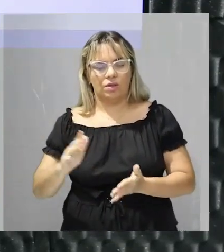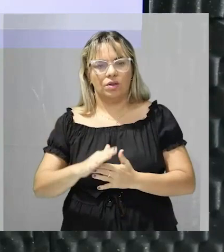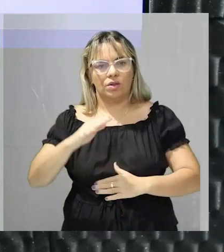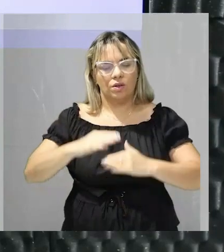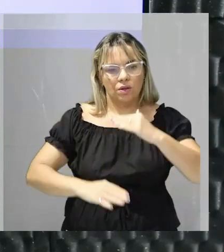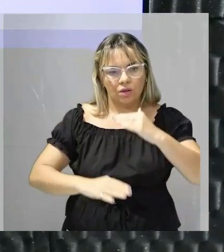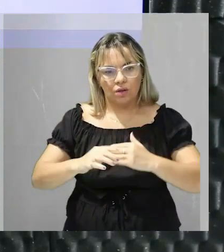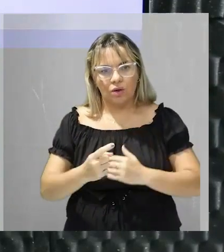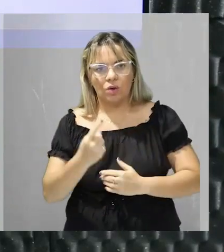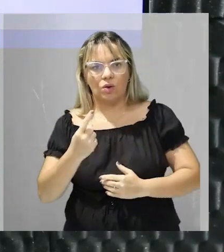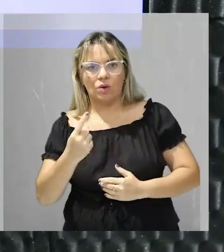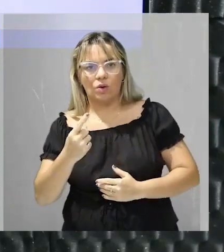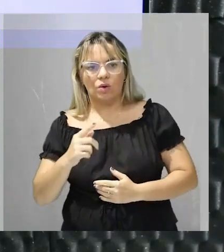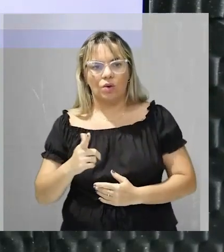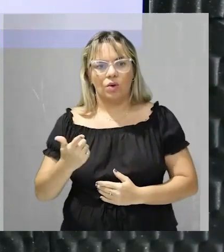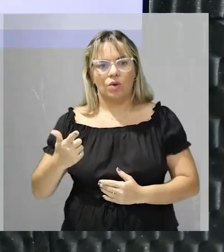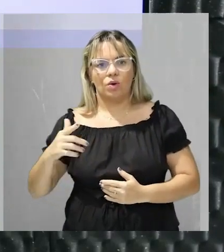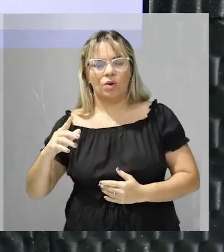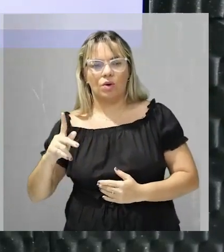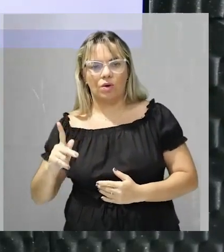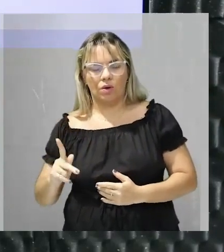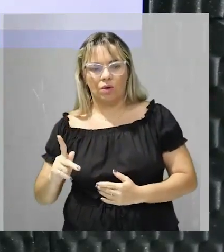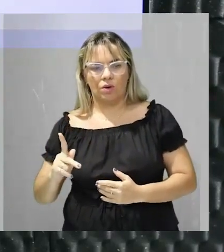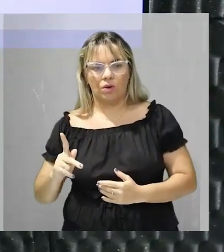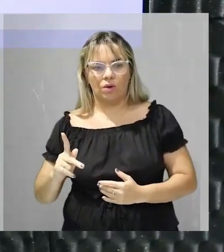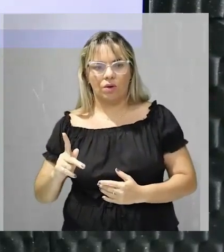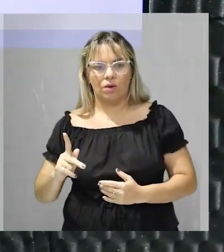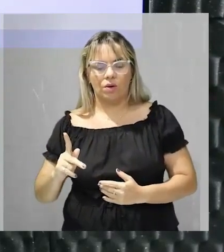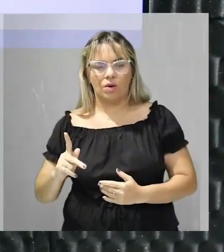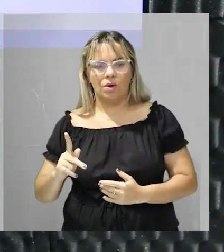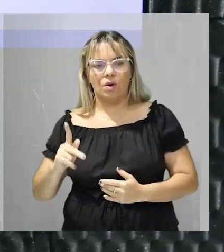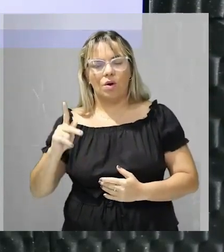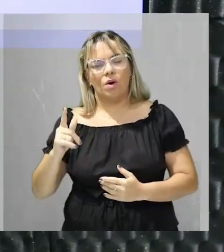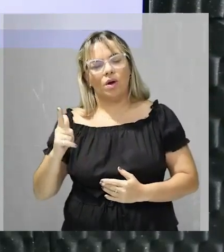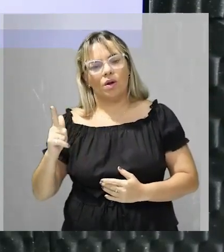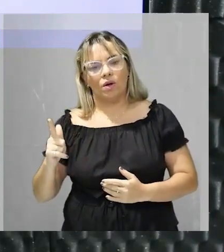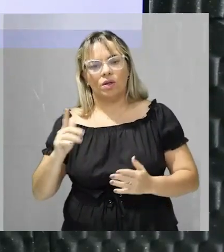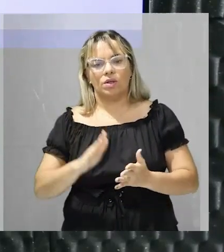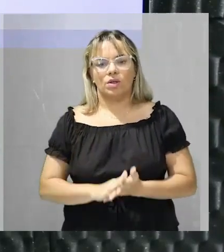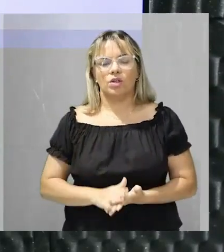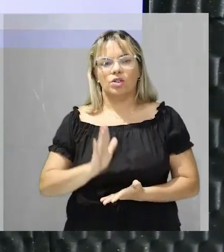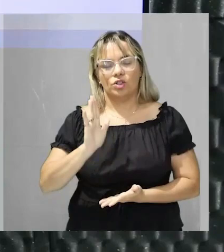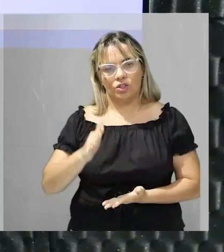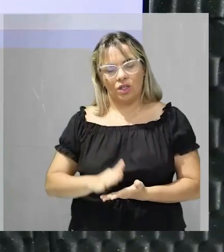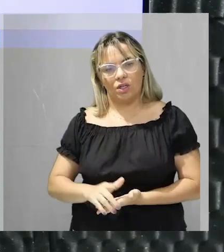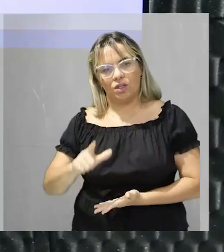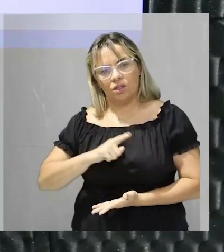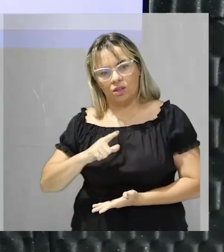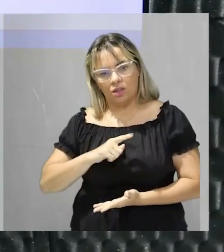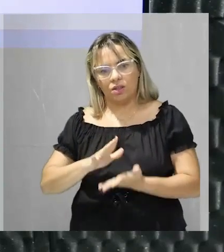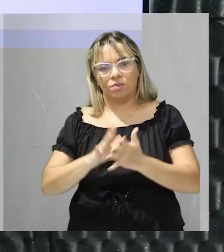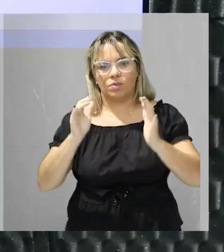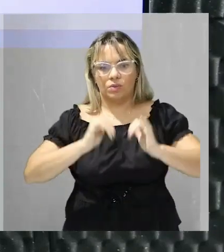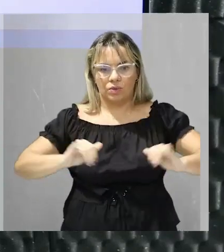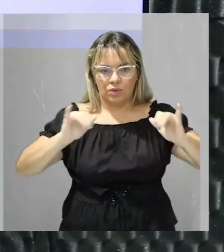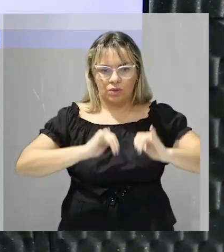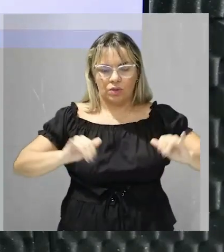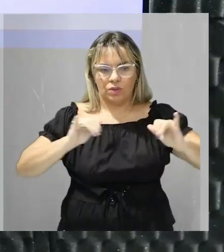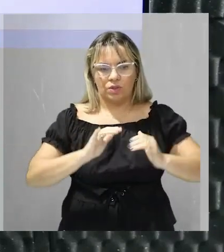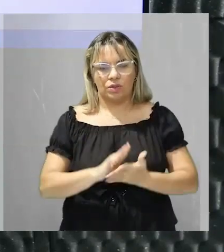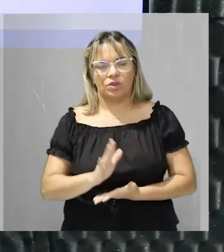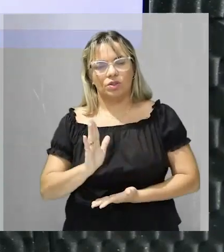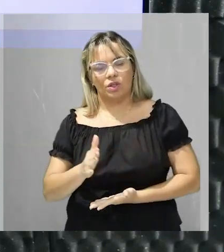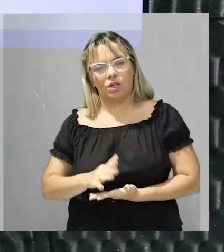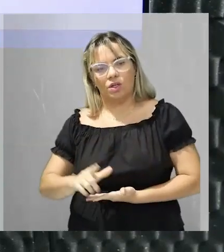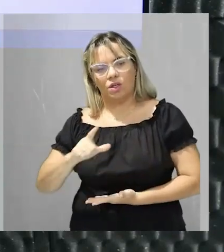quilograma então isso já veio da questão no caso com a ração atual com base nessas duas informações nós já temos condições né